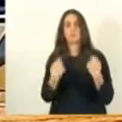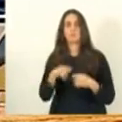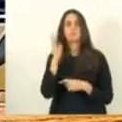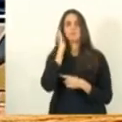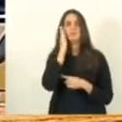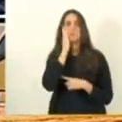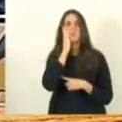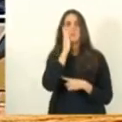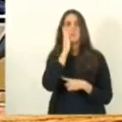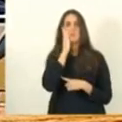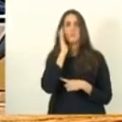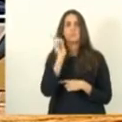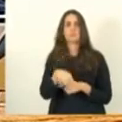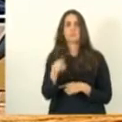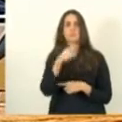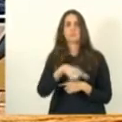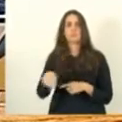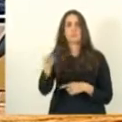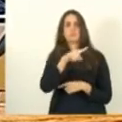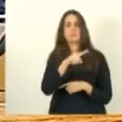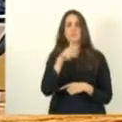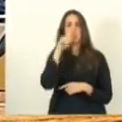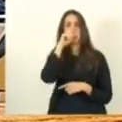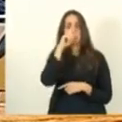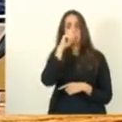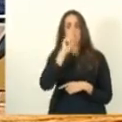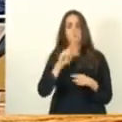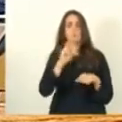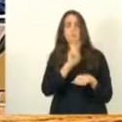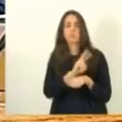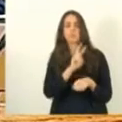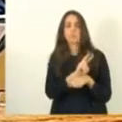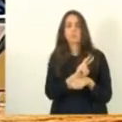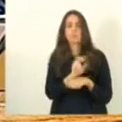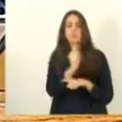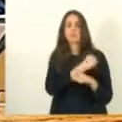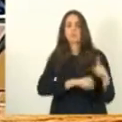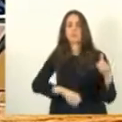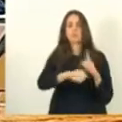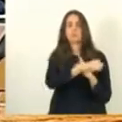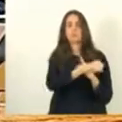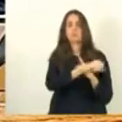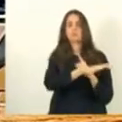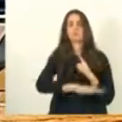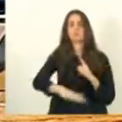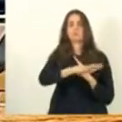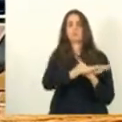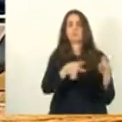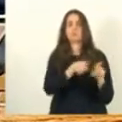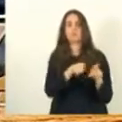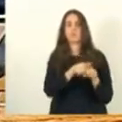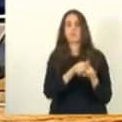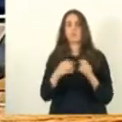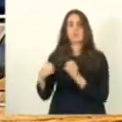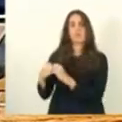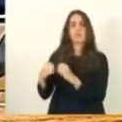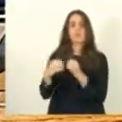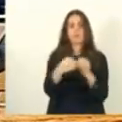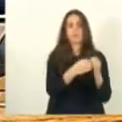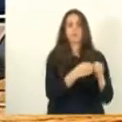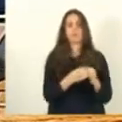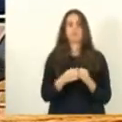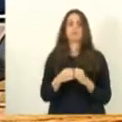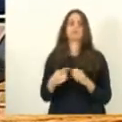entender que os senhores estão lá para proteger também a população que está ali, que estão lá também para